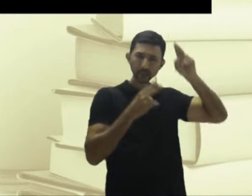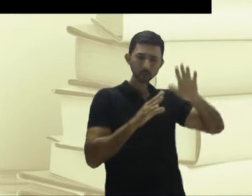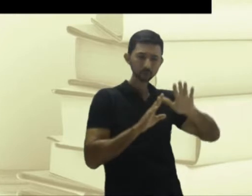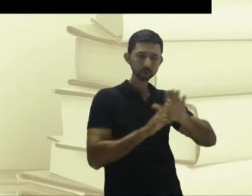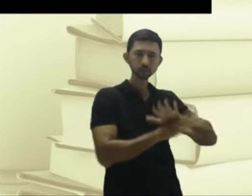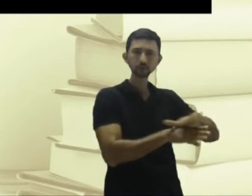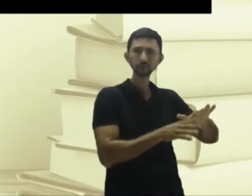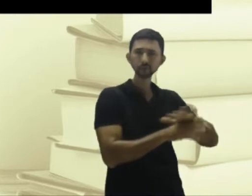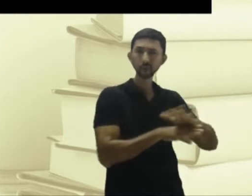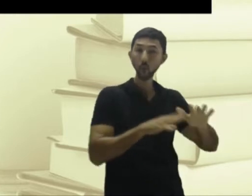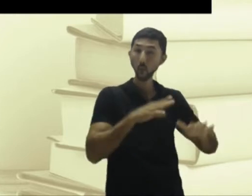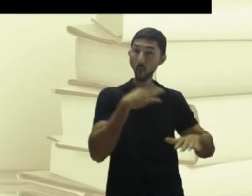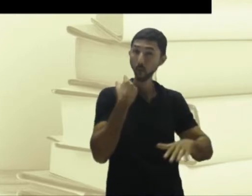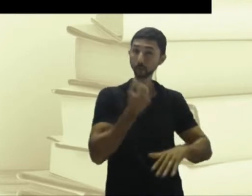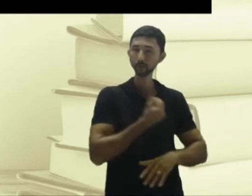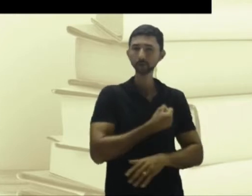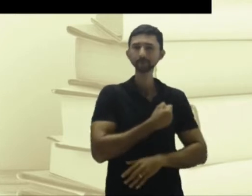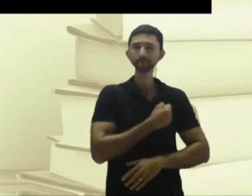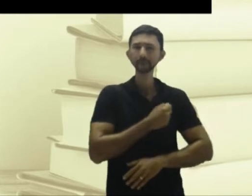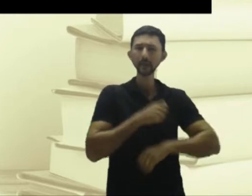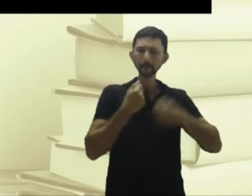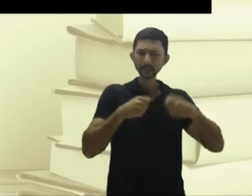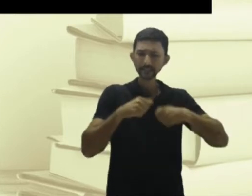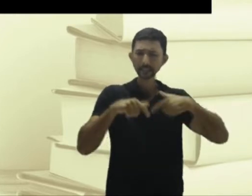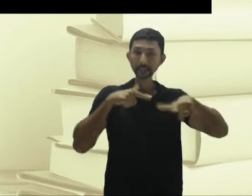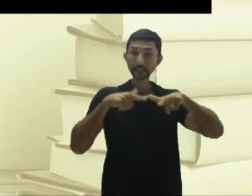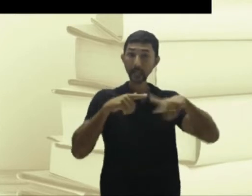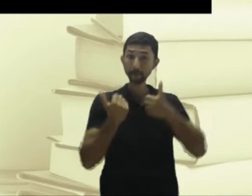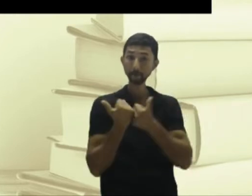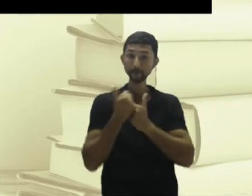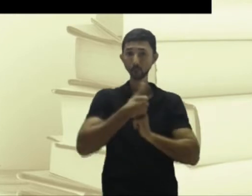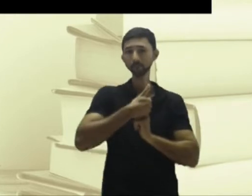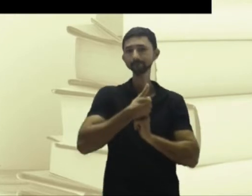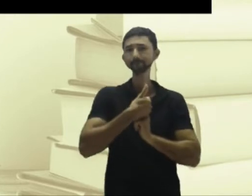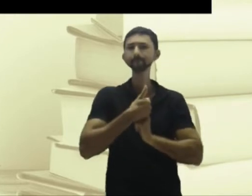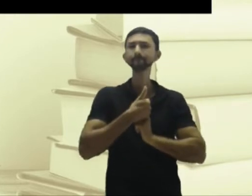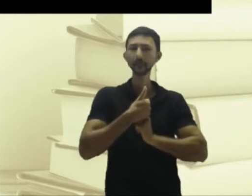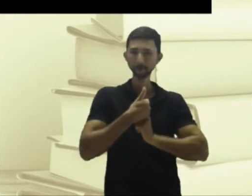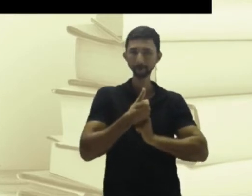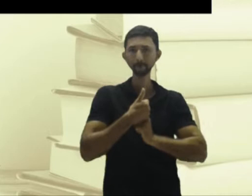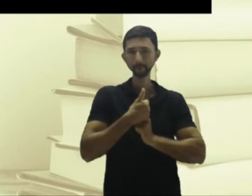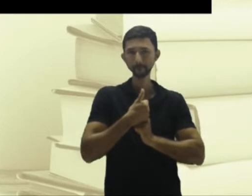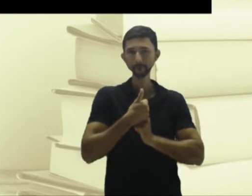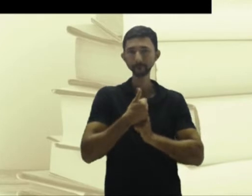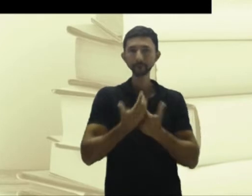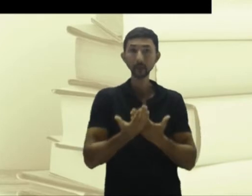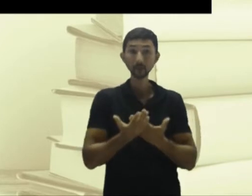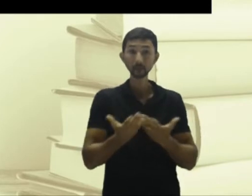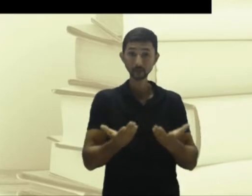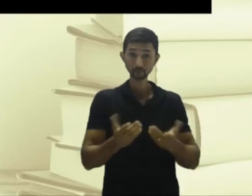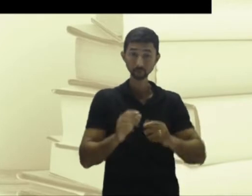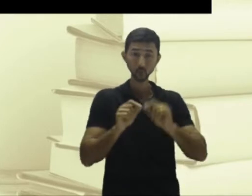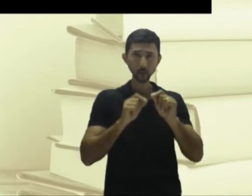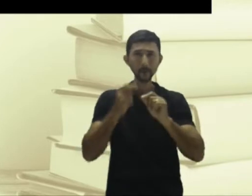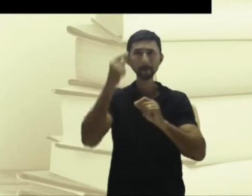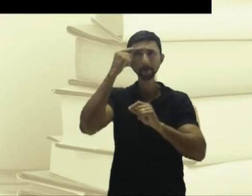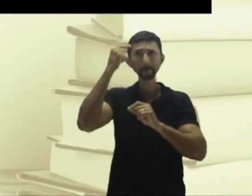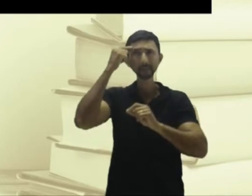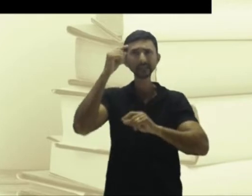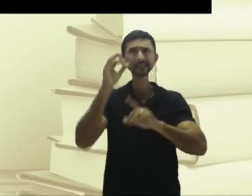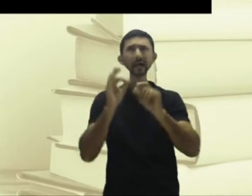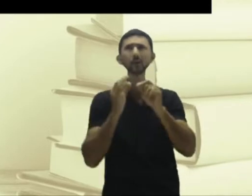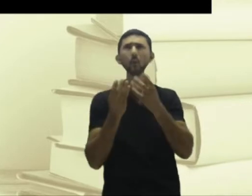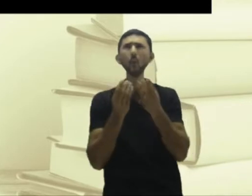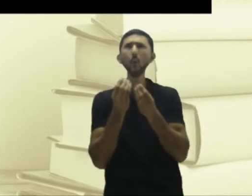exterminadas, certo? Então, era necessário encontrar um substituto para essa mão de obra. Perfeito? Então, foi